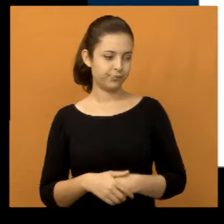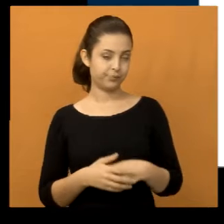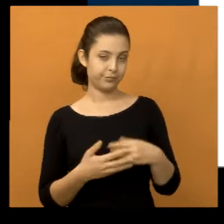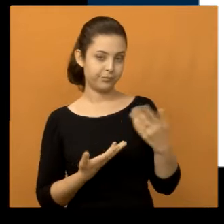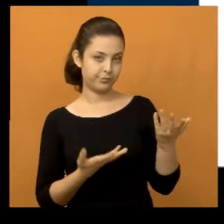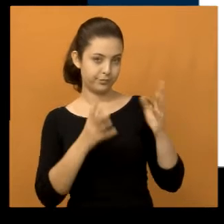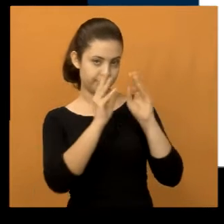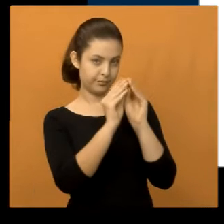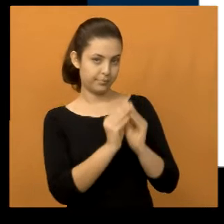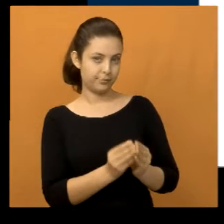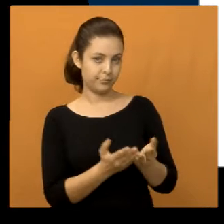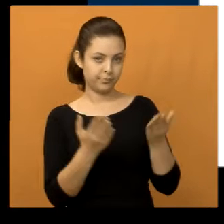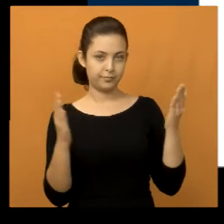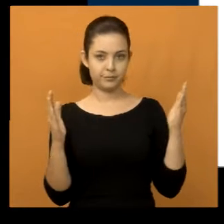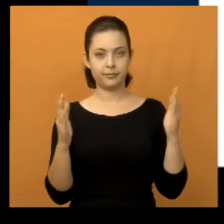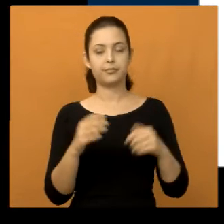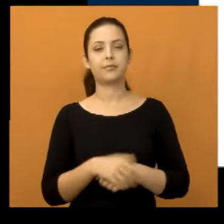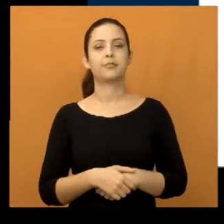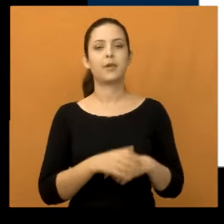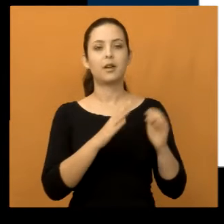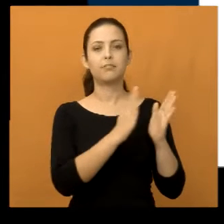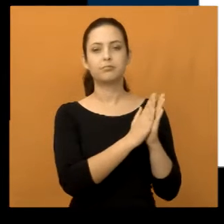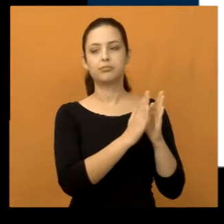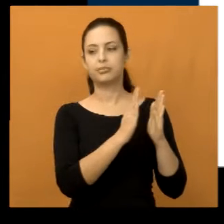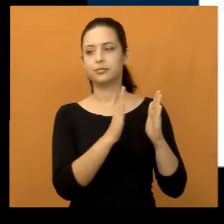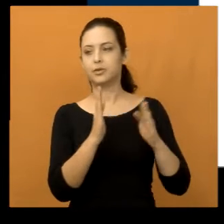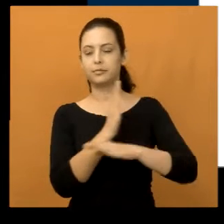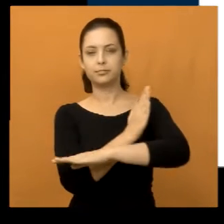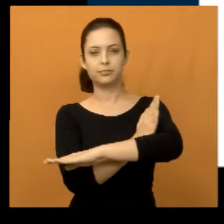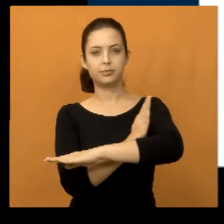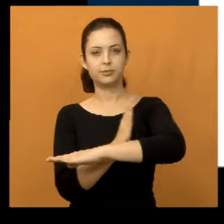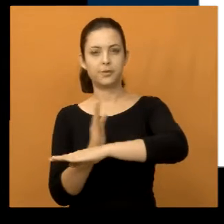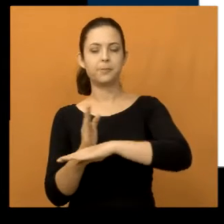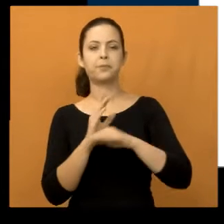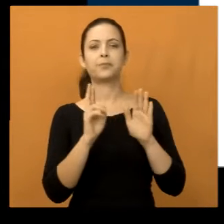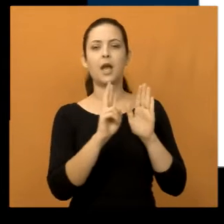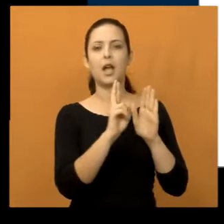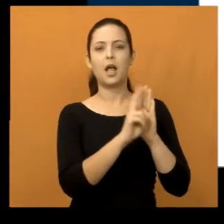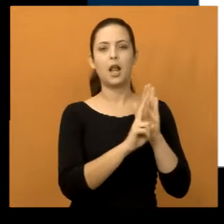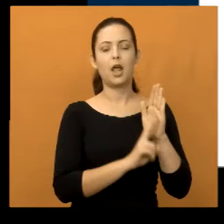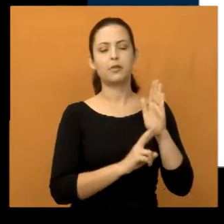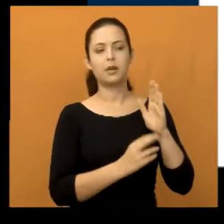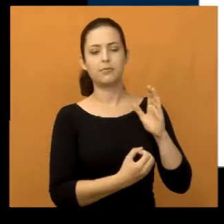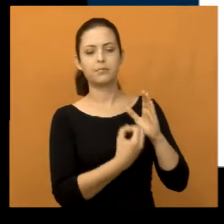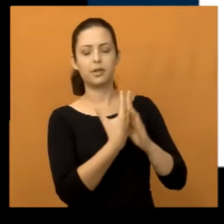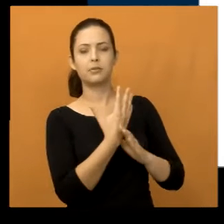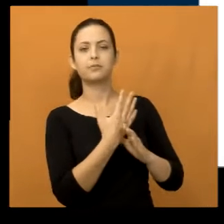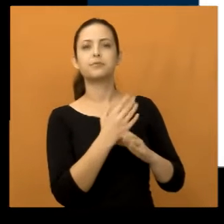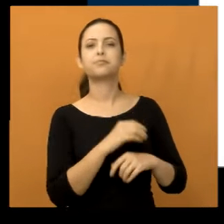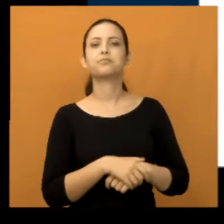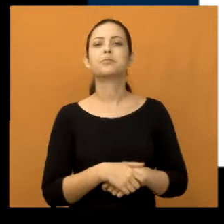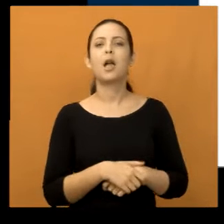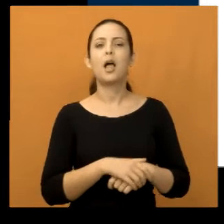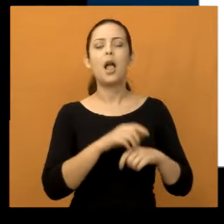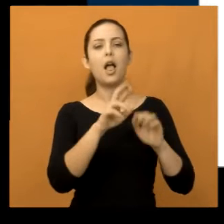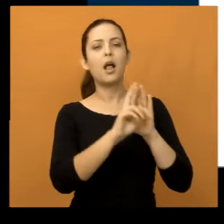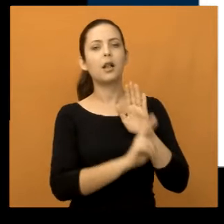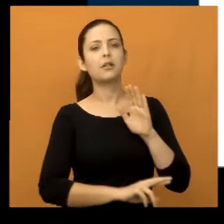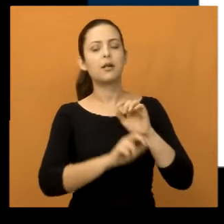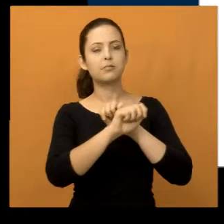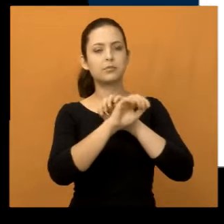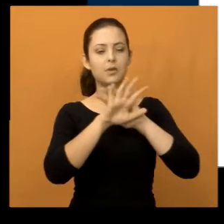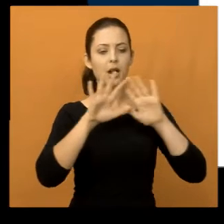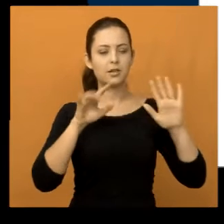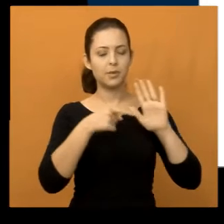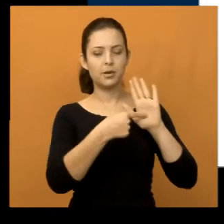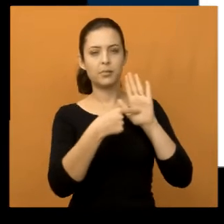Bom, a CPI ela foi aberta em decorrência de um relatório da Diretoria de Governança e Transparência que